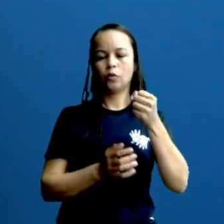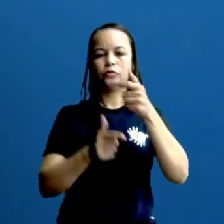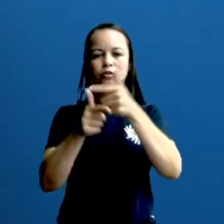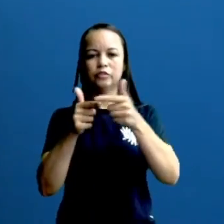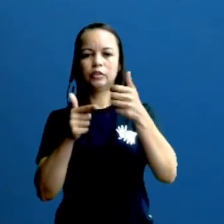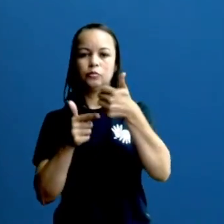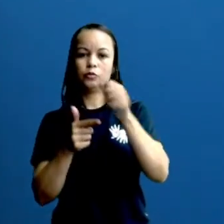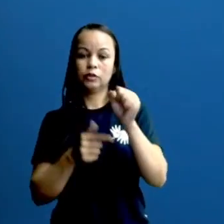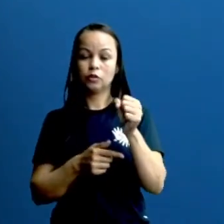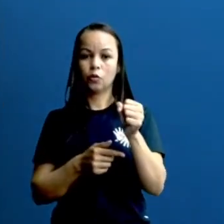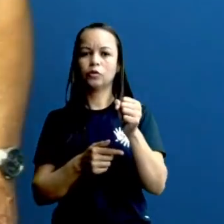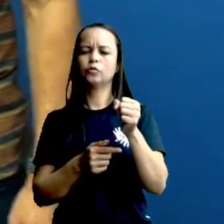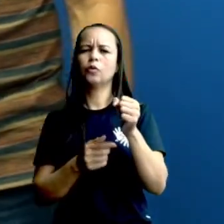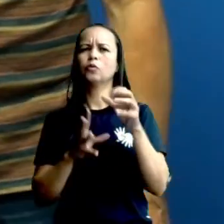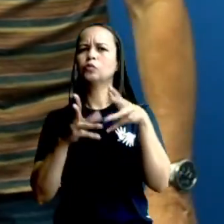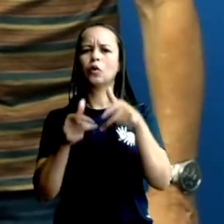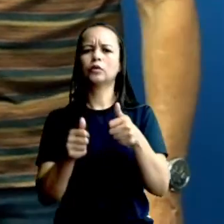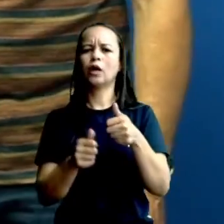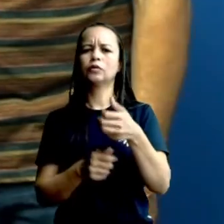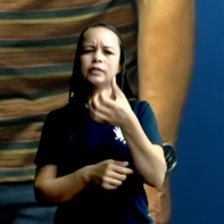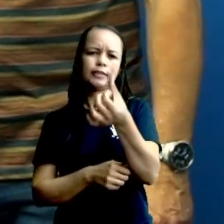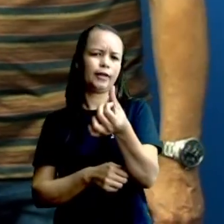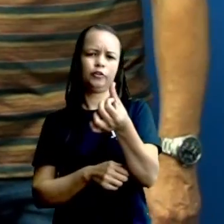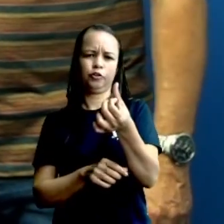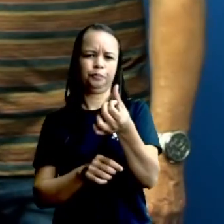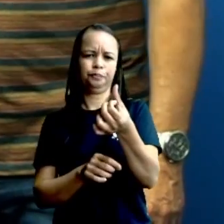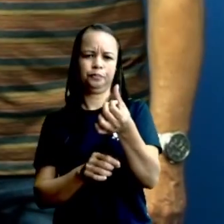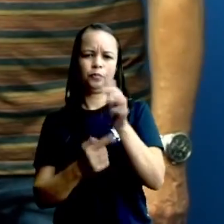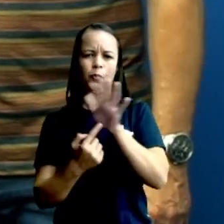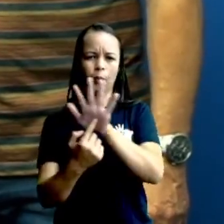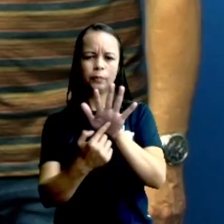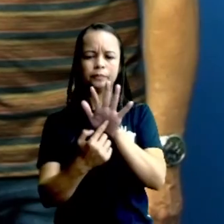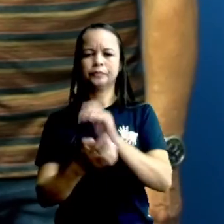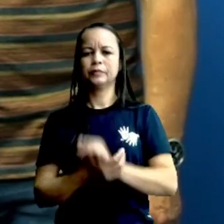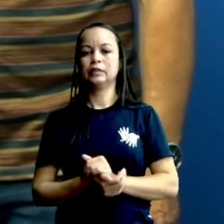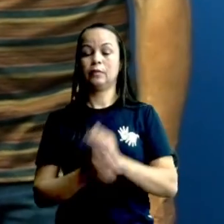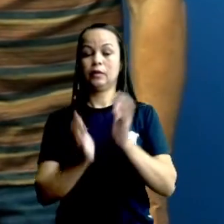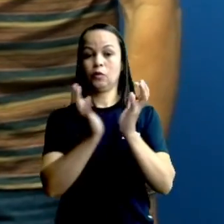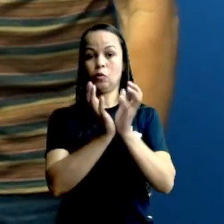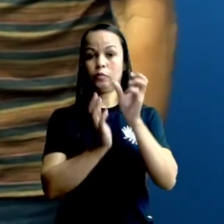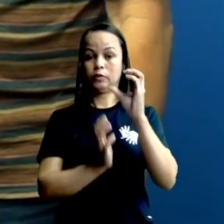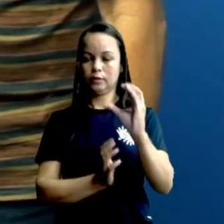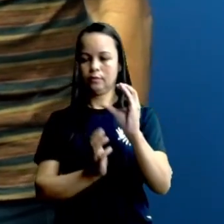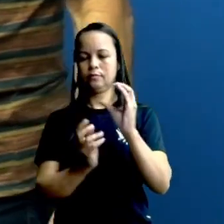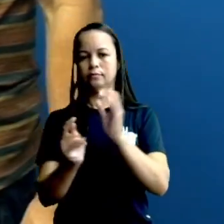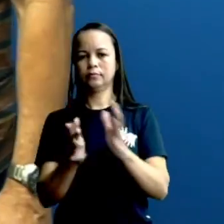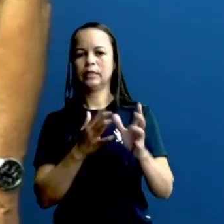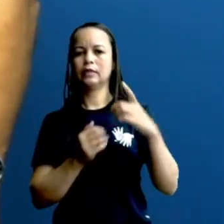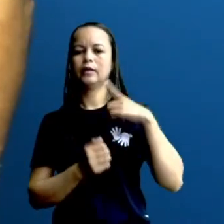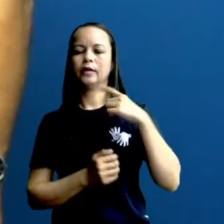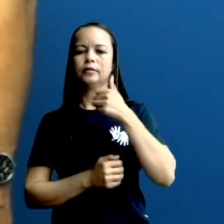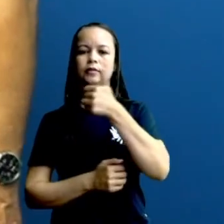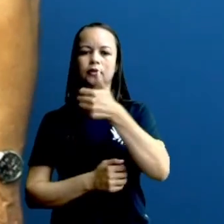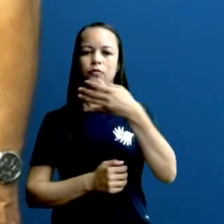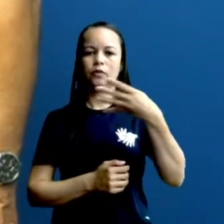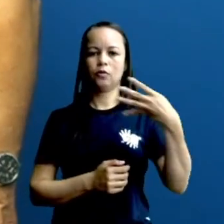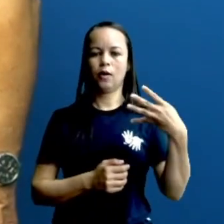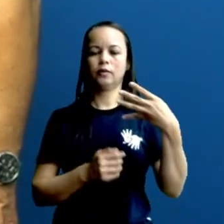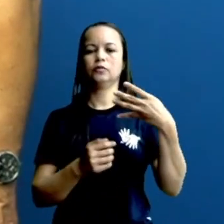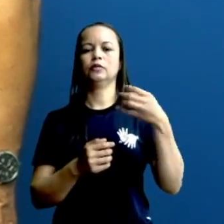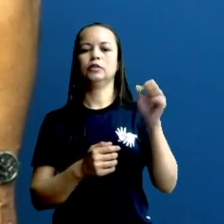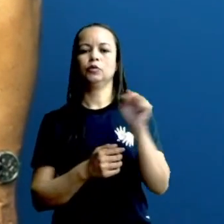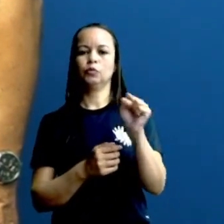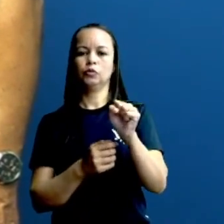por 18, dá um total de 6 aparições. E o partido C, ele tem 144